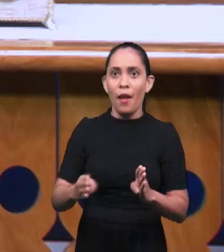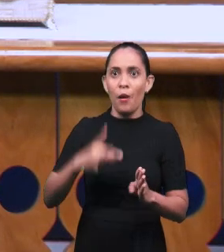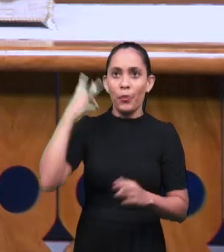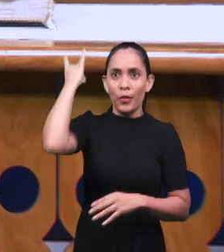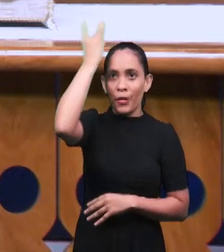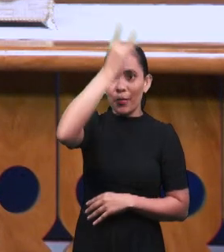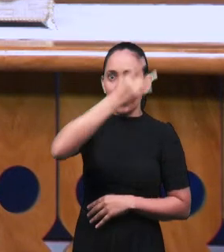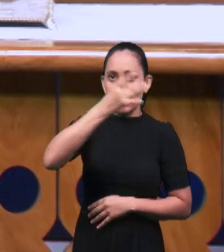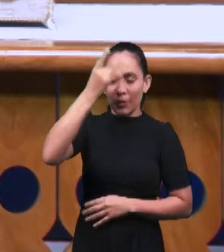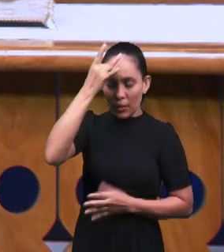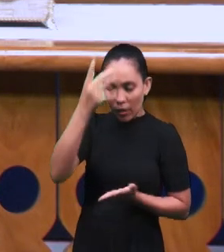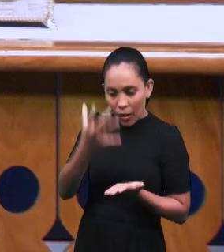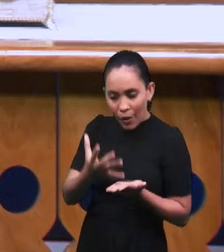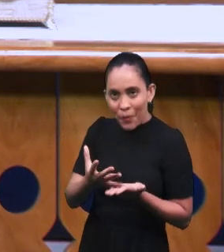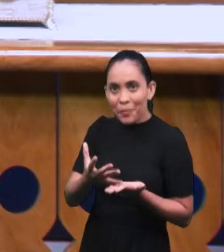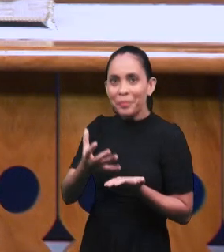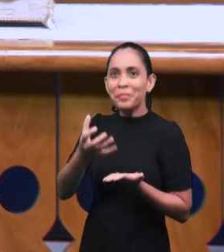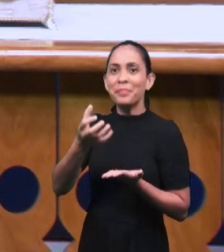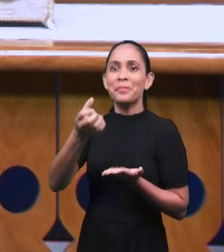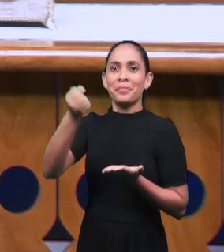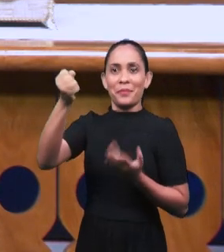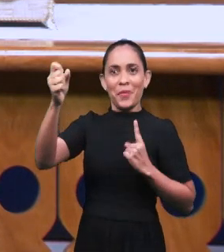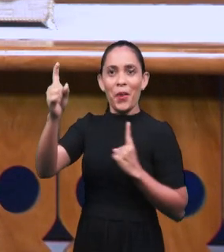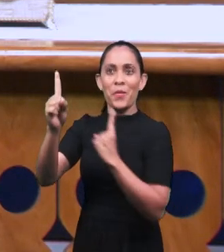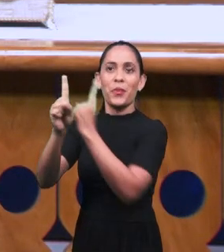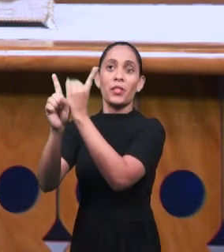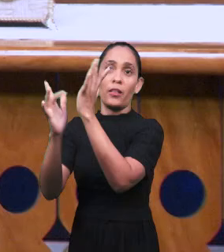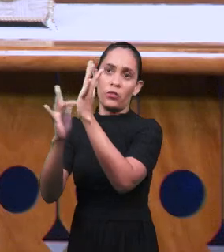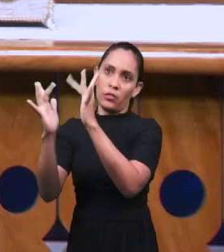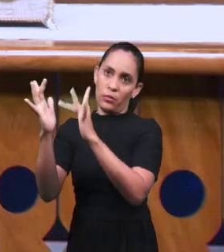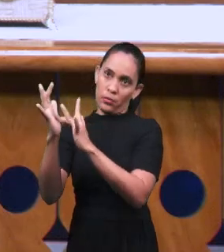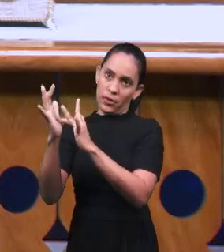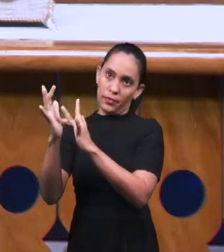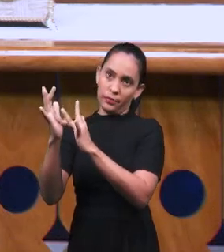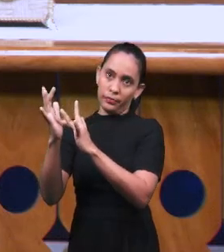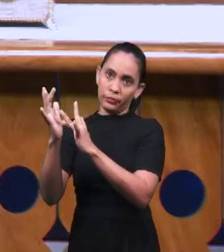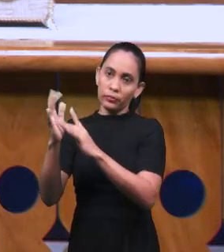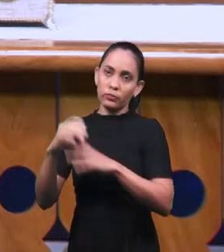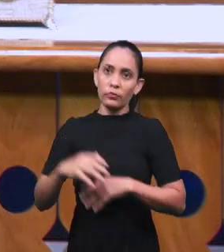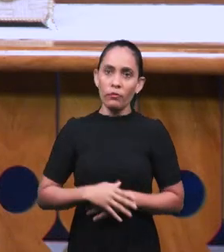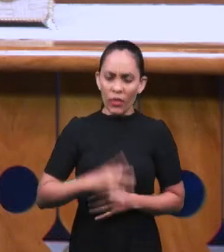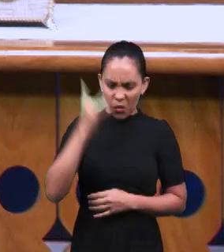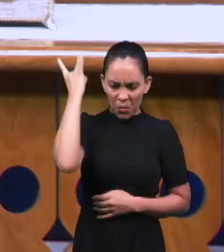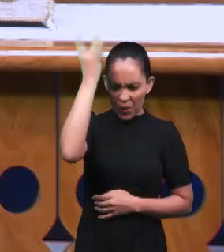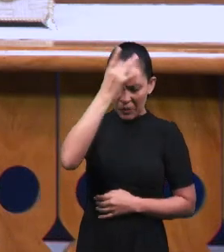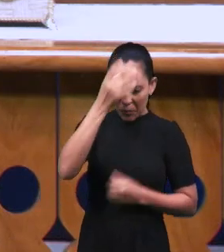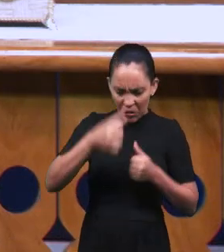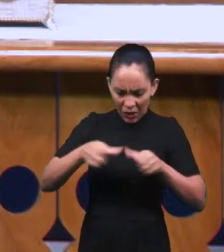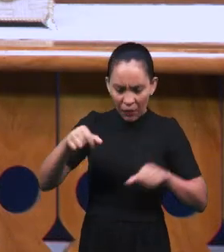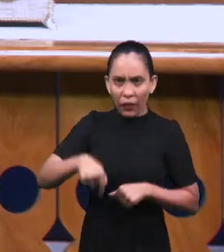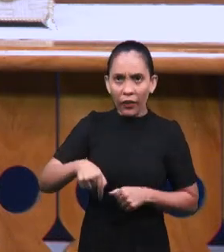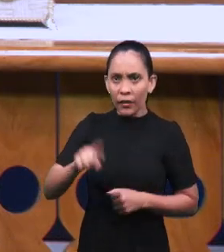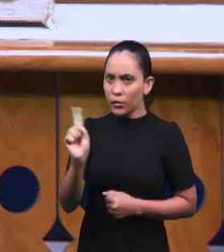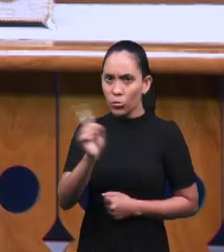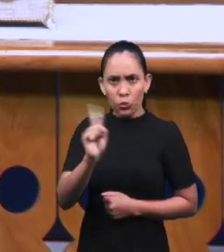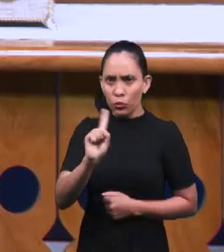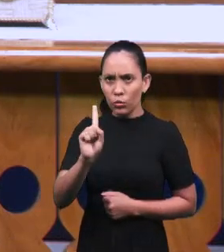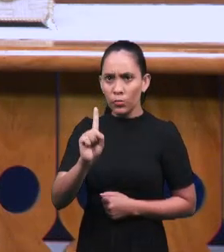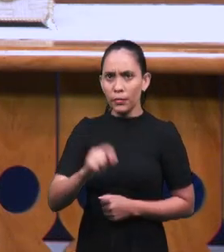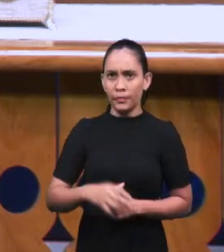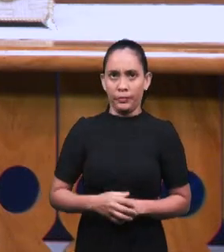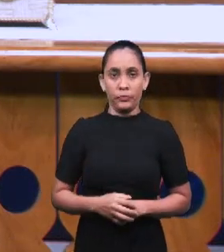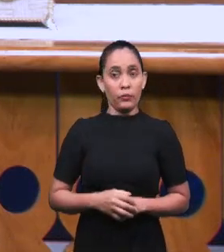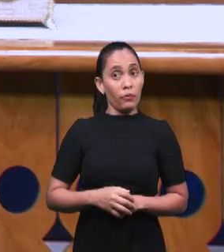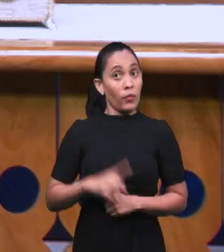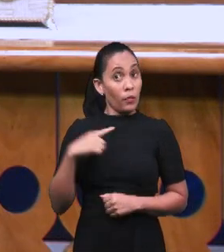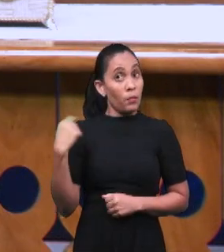ficar aqui. Fica um pouco mais, de jeito nenhum. Então, meus irmãos, nós